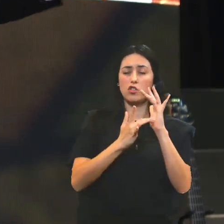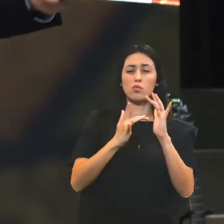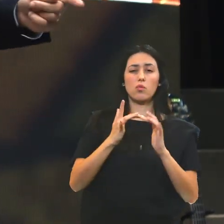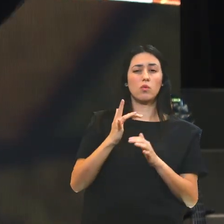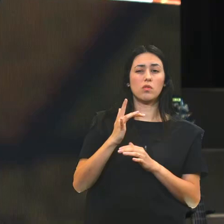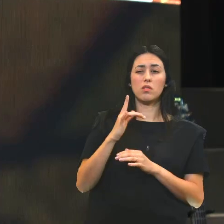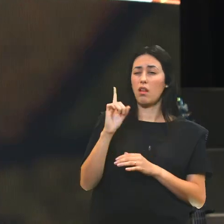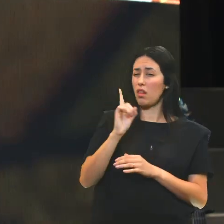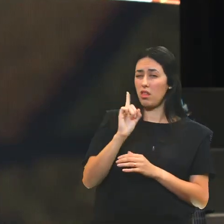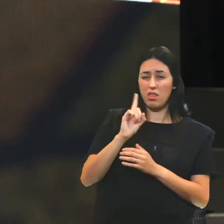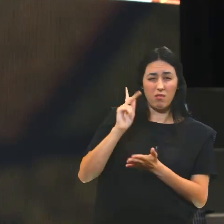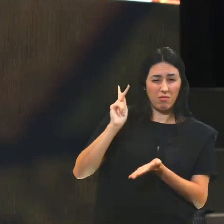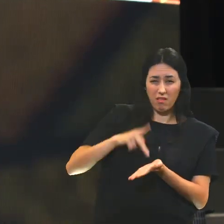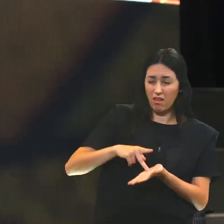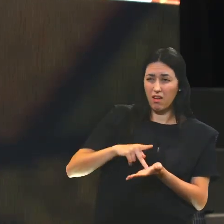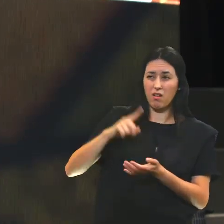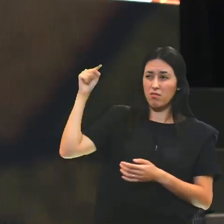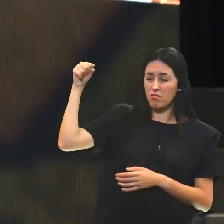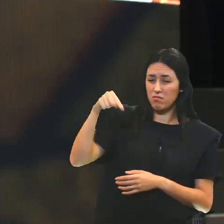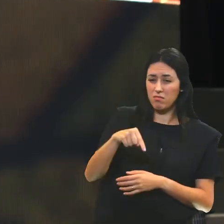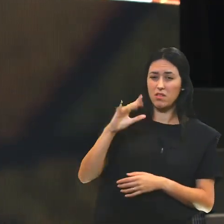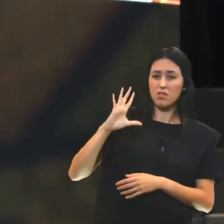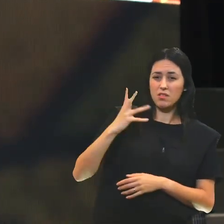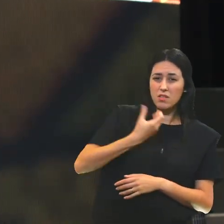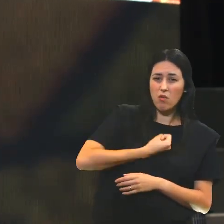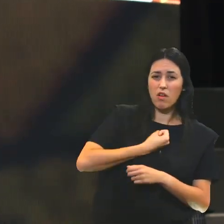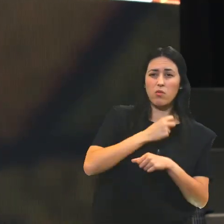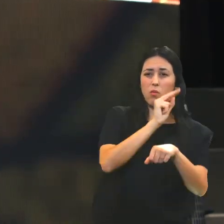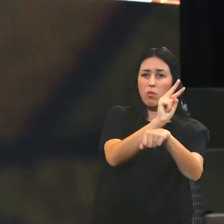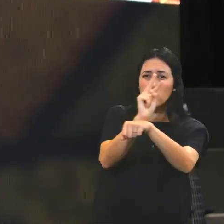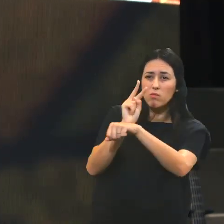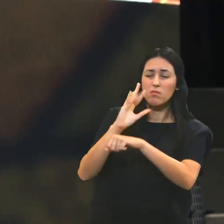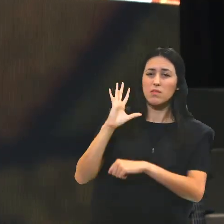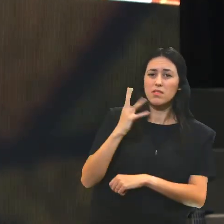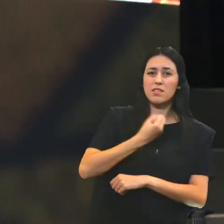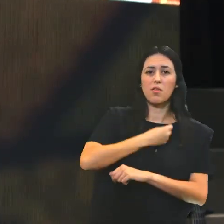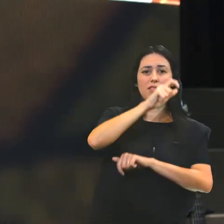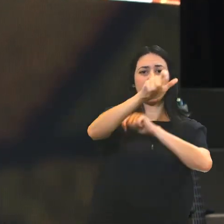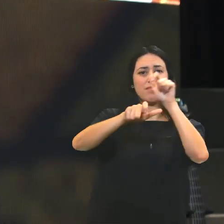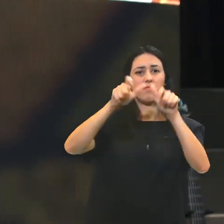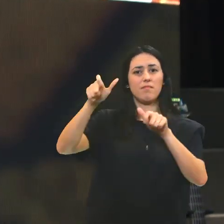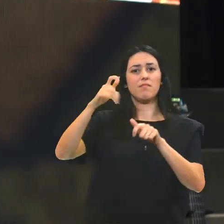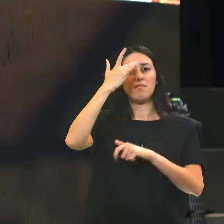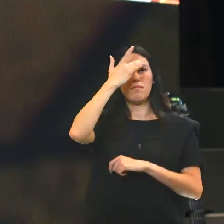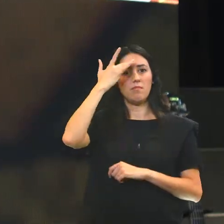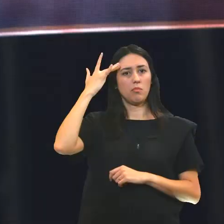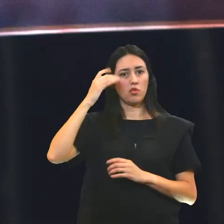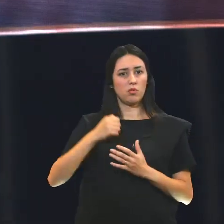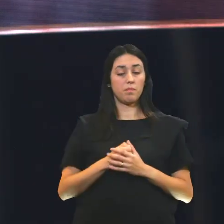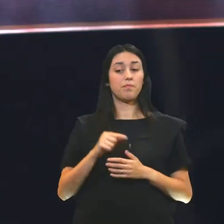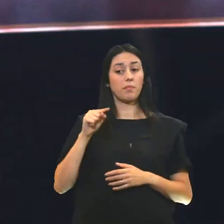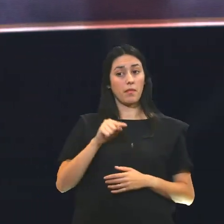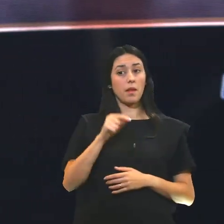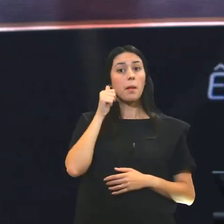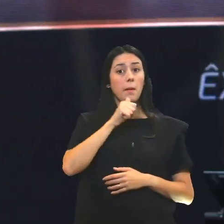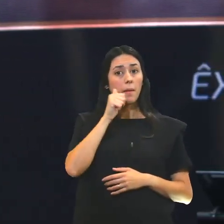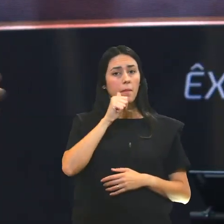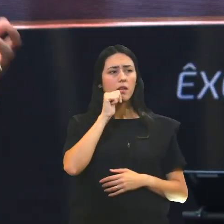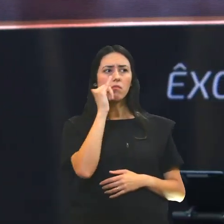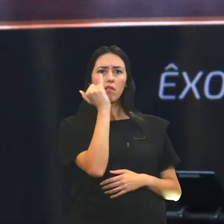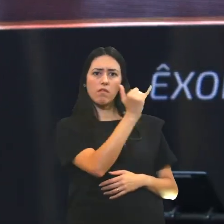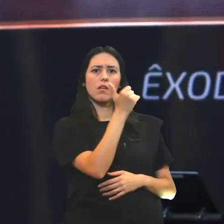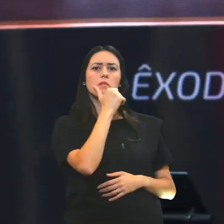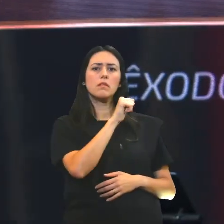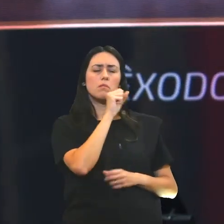e Senhor da vida, enviado de Deus para nos cuidar, para nos salvar, para ser o Senhor da nossa vida. E a menina conversou com a sua mãe.